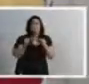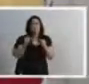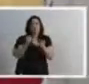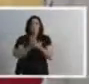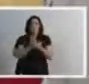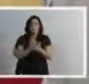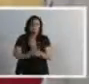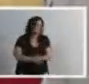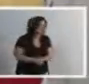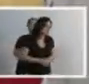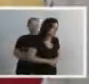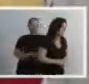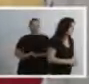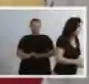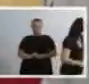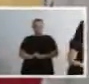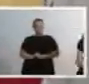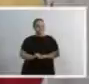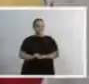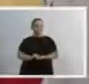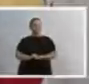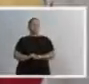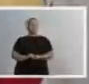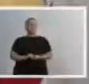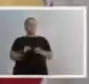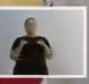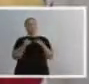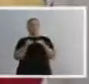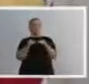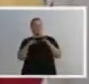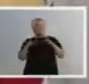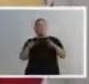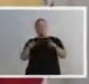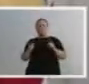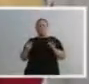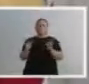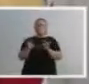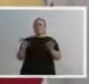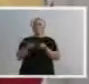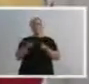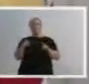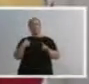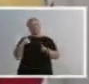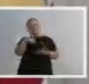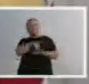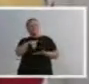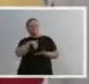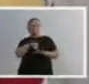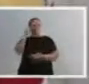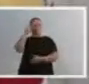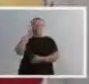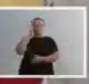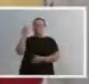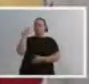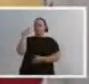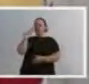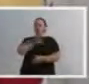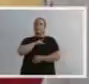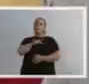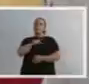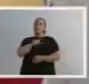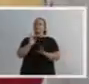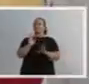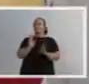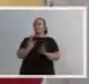mas tive o prazer de secretariar aqui o vereador wanderley quando foi presidente da câmara e como ele disse